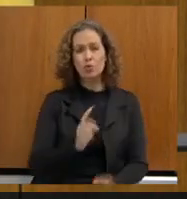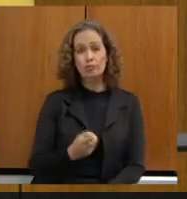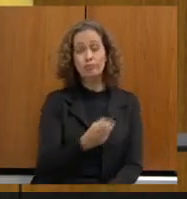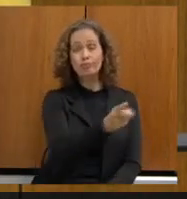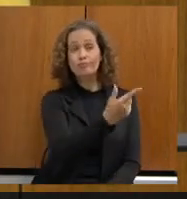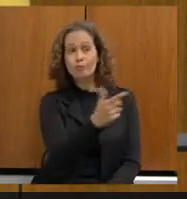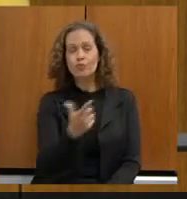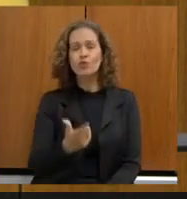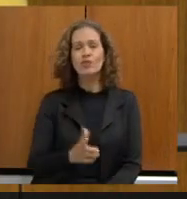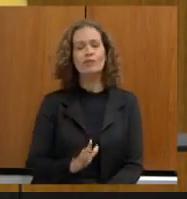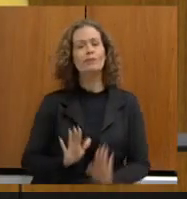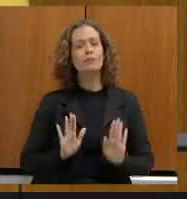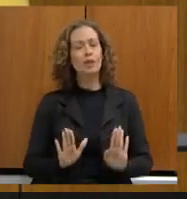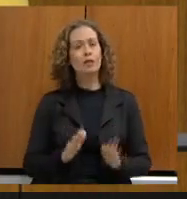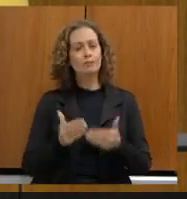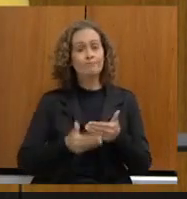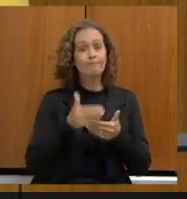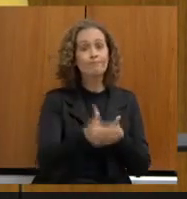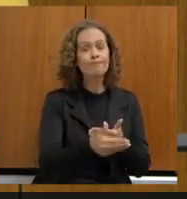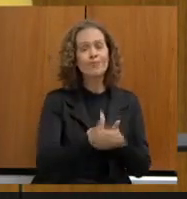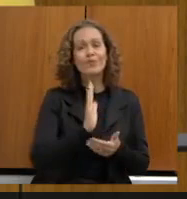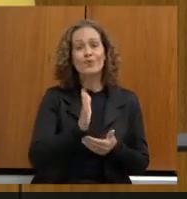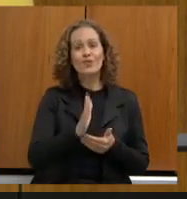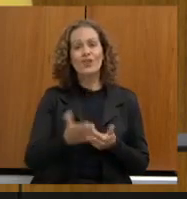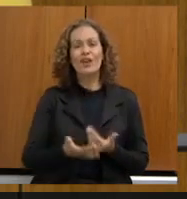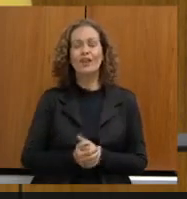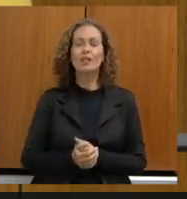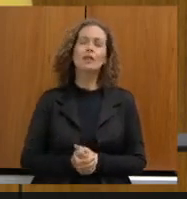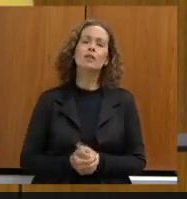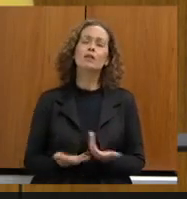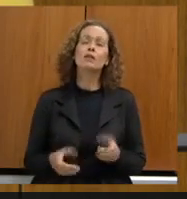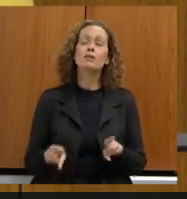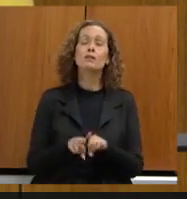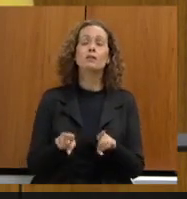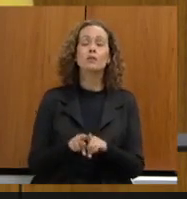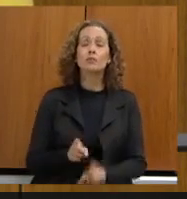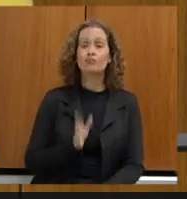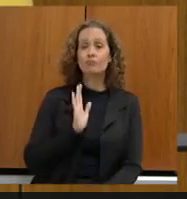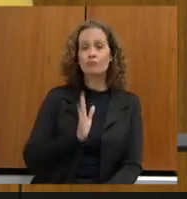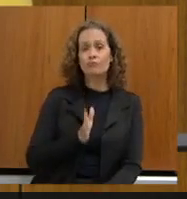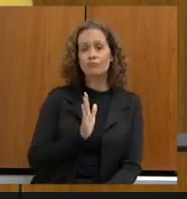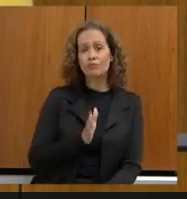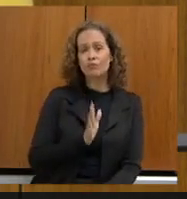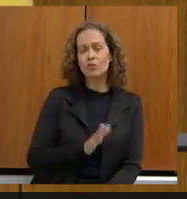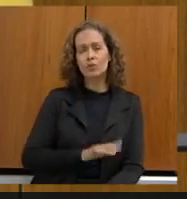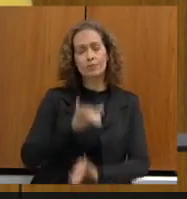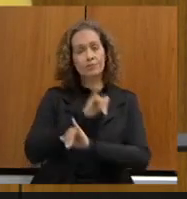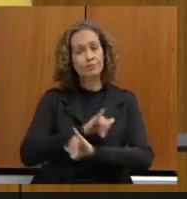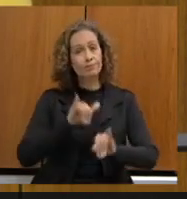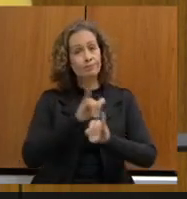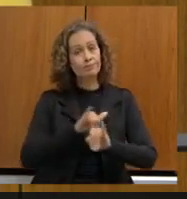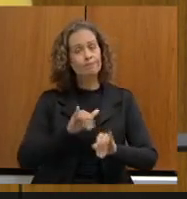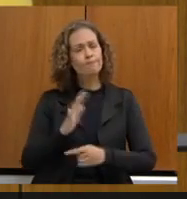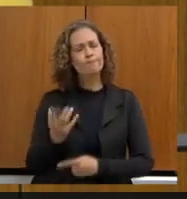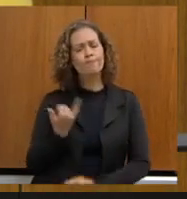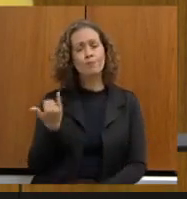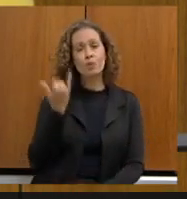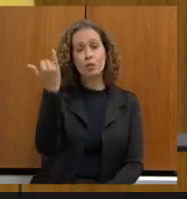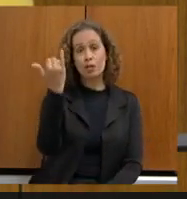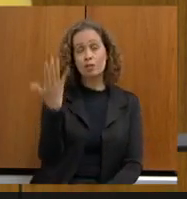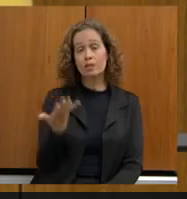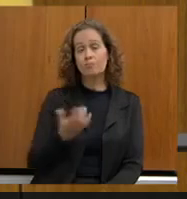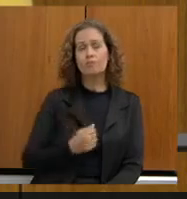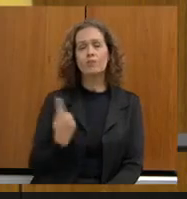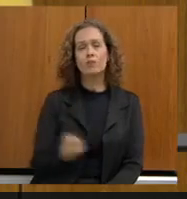sem cobertura Então já foi um avanço muito grande e aqui já deixar né de pronto a importância a gente sabe que